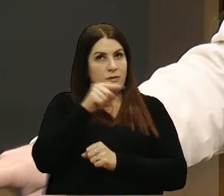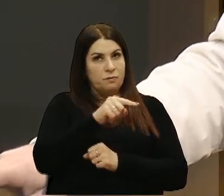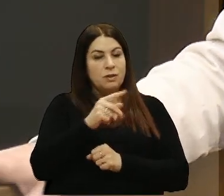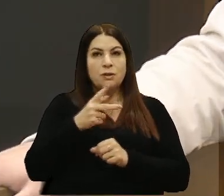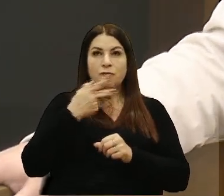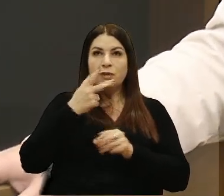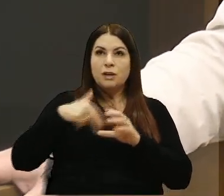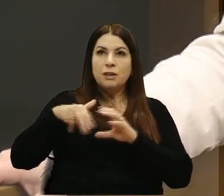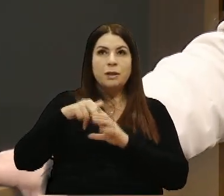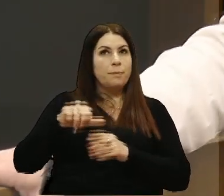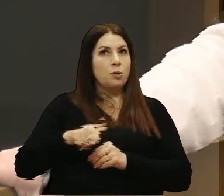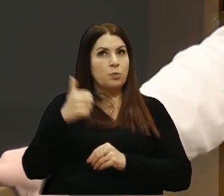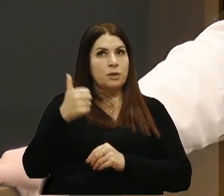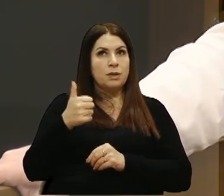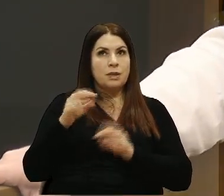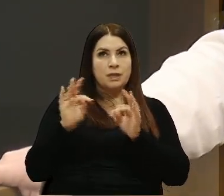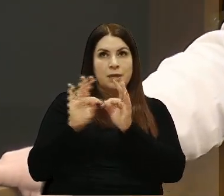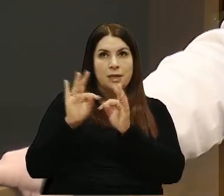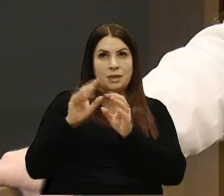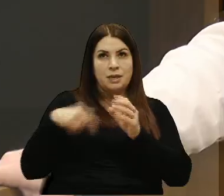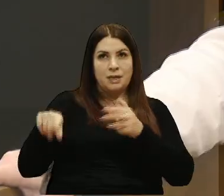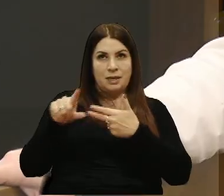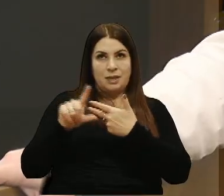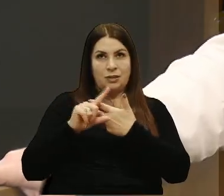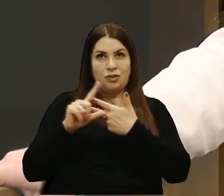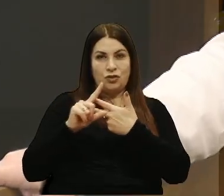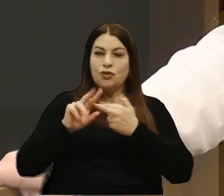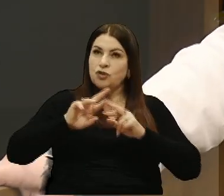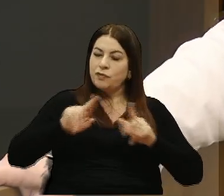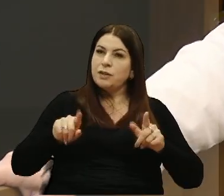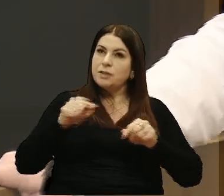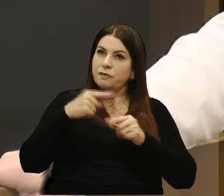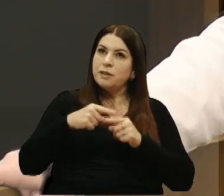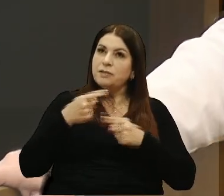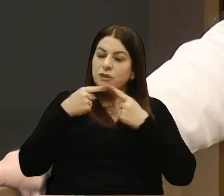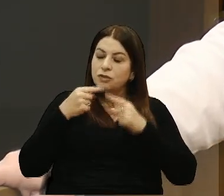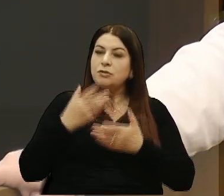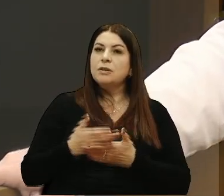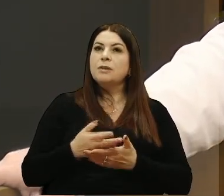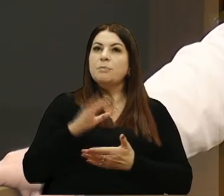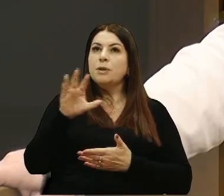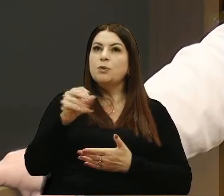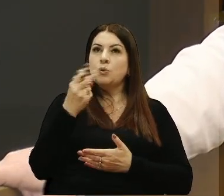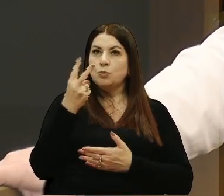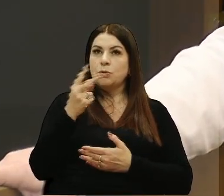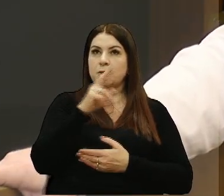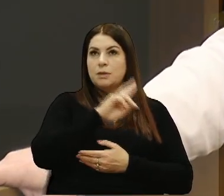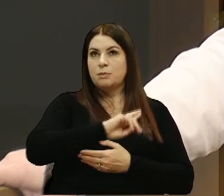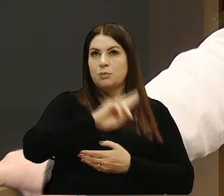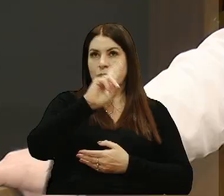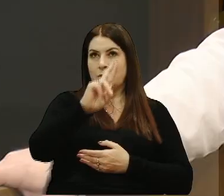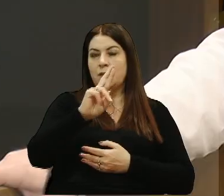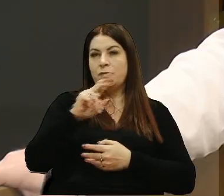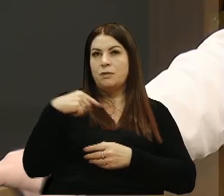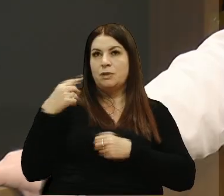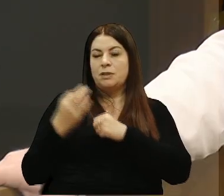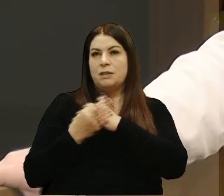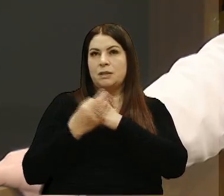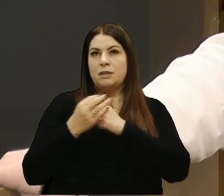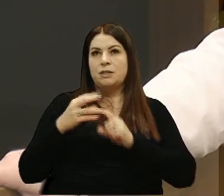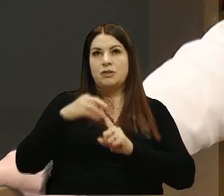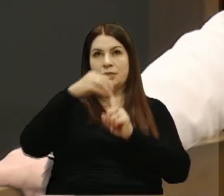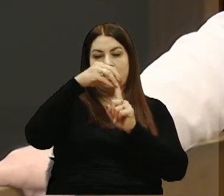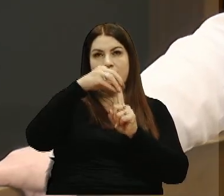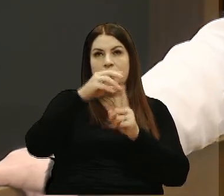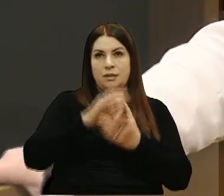e falou que melhoraria a técnica legislativa, que diversas vezes foi criticada. Pegaram duas procuradoras de carreira, aqui destaco a minha